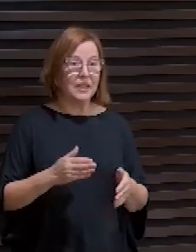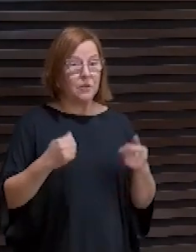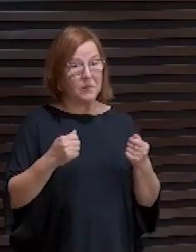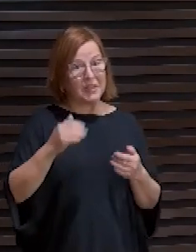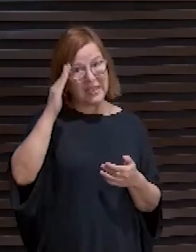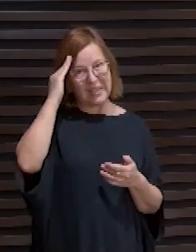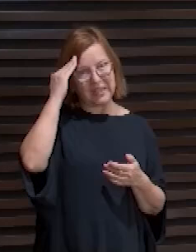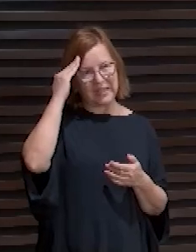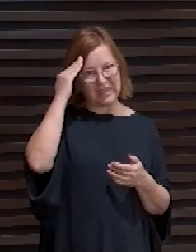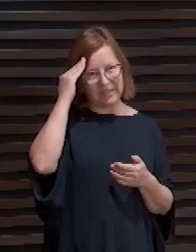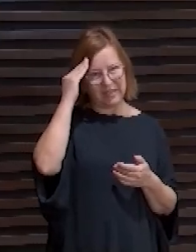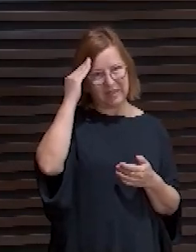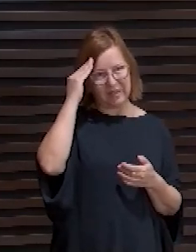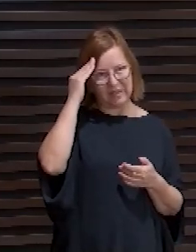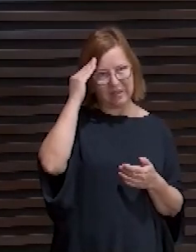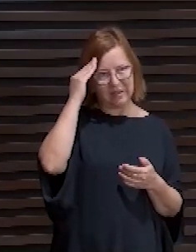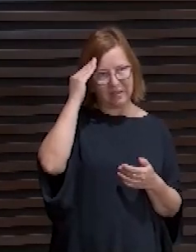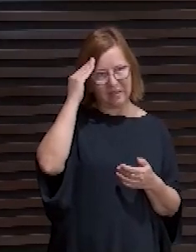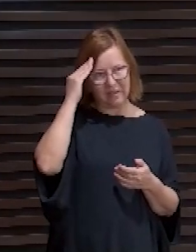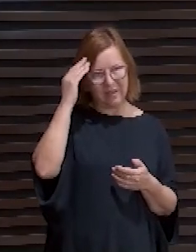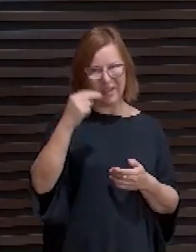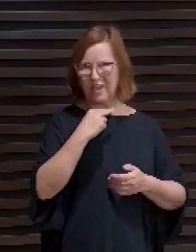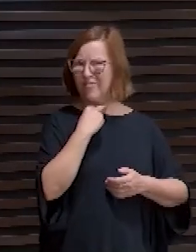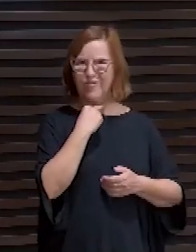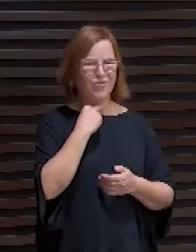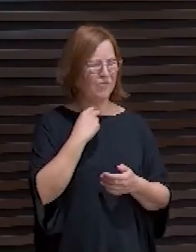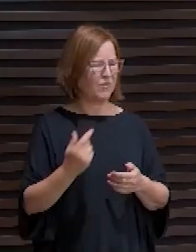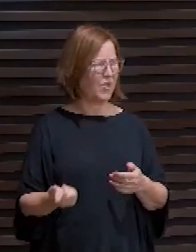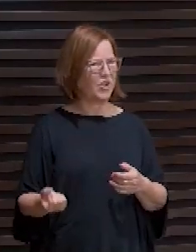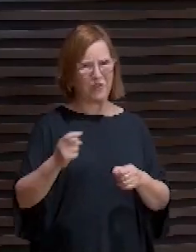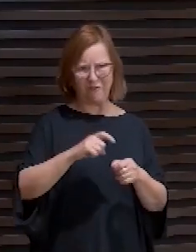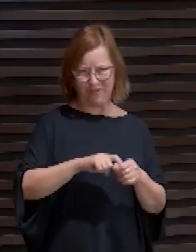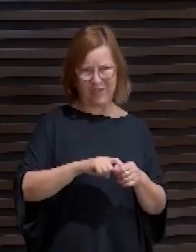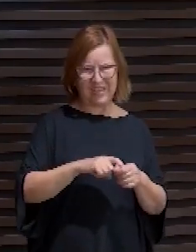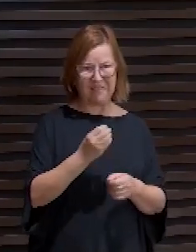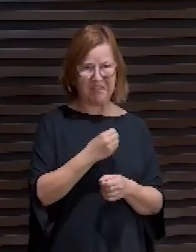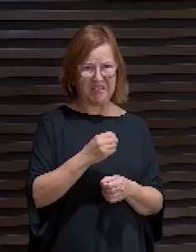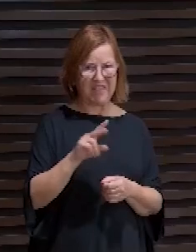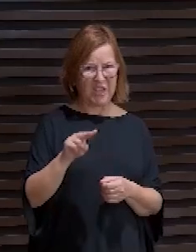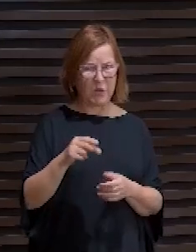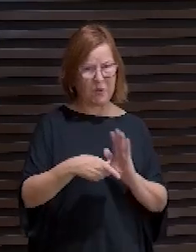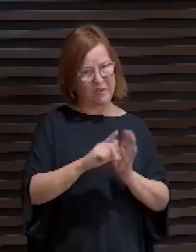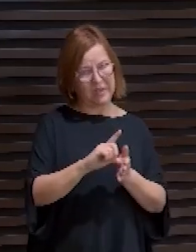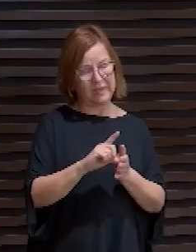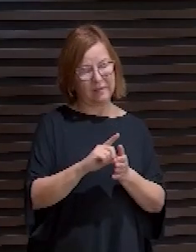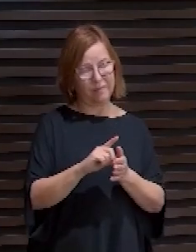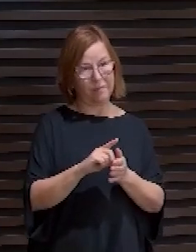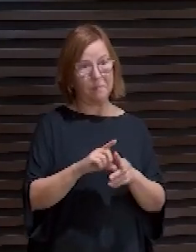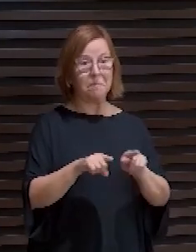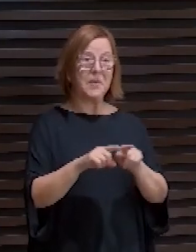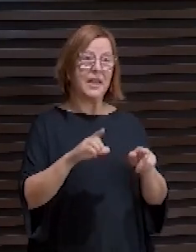não vale a pena voltar e viver como antes. Só que o autor também faz um